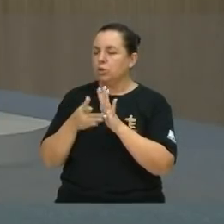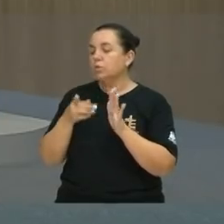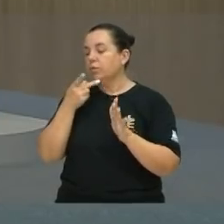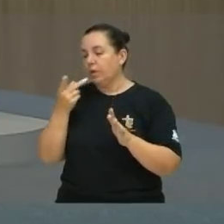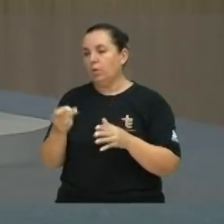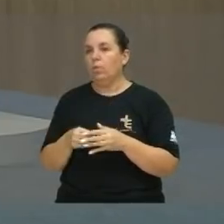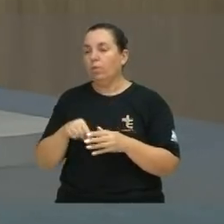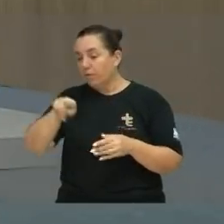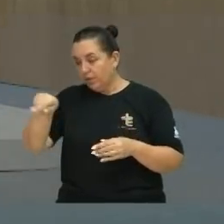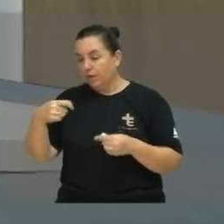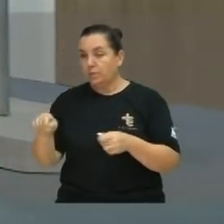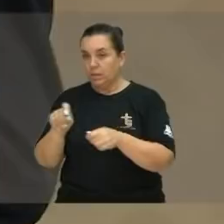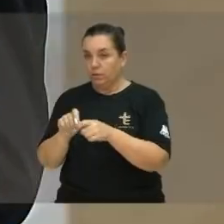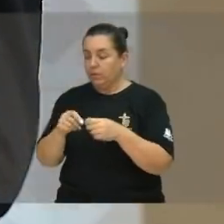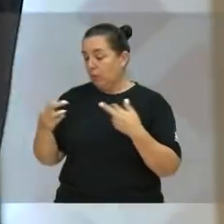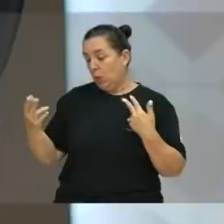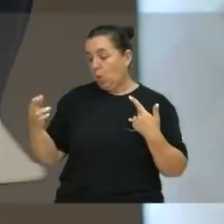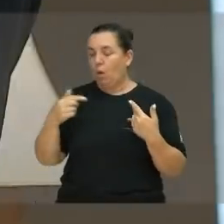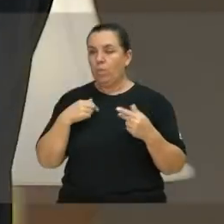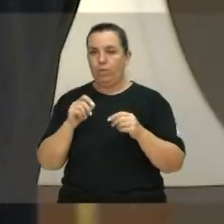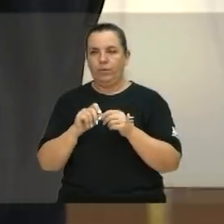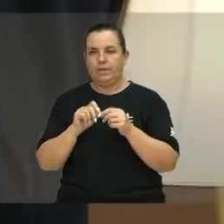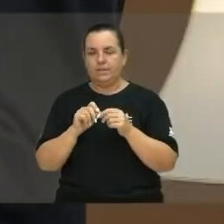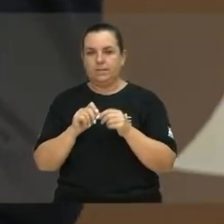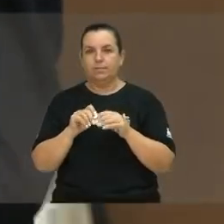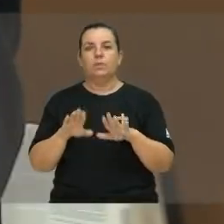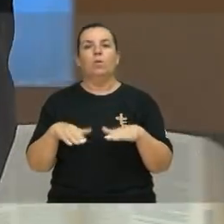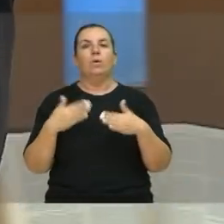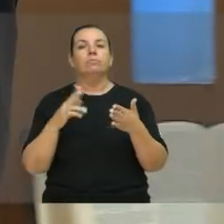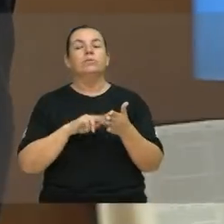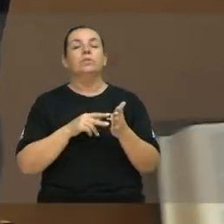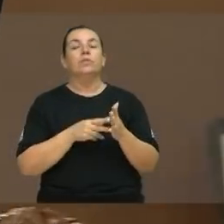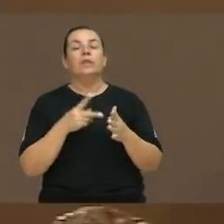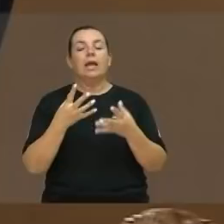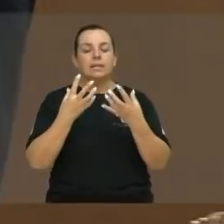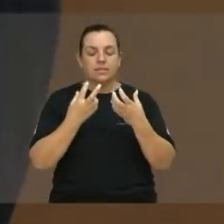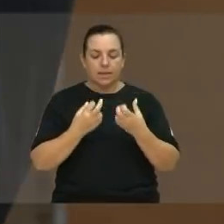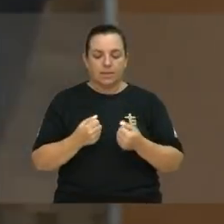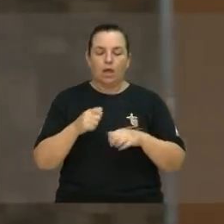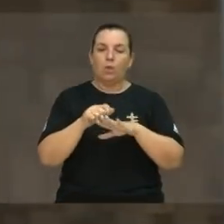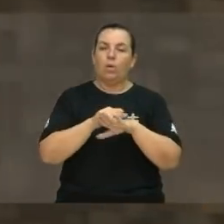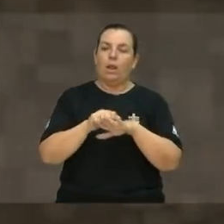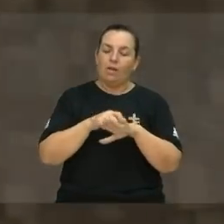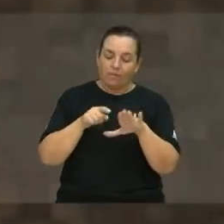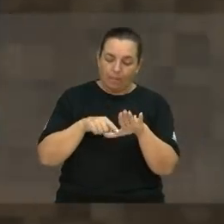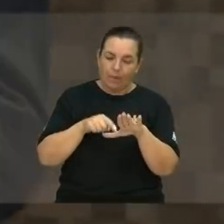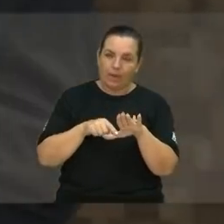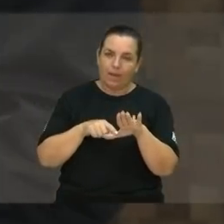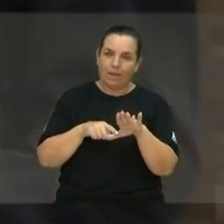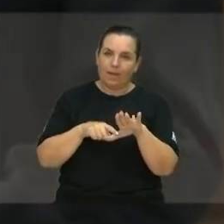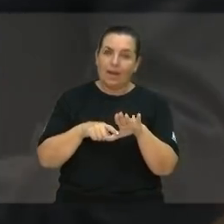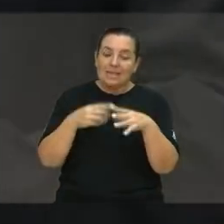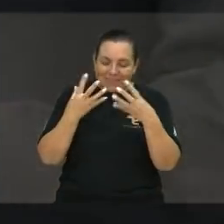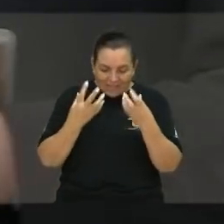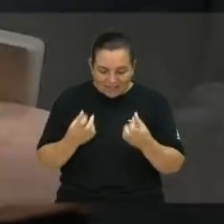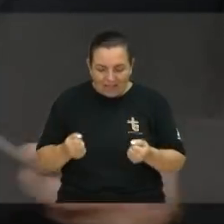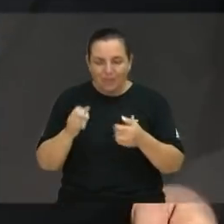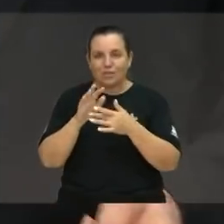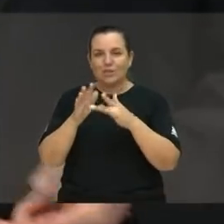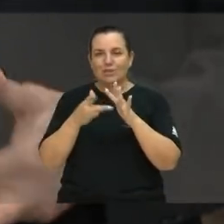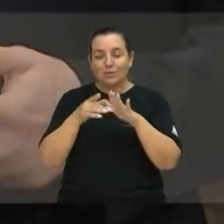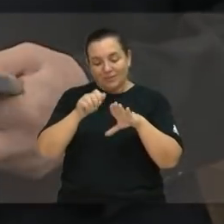isto é aceitar o lava-pés deixar se lavar os